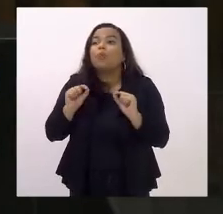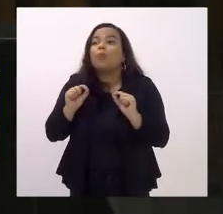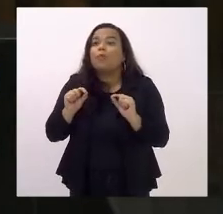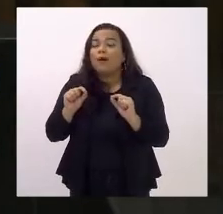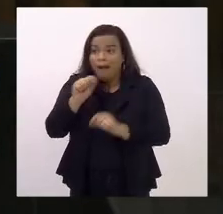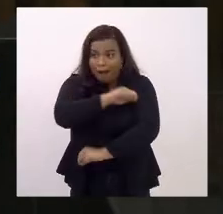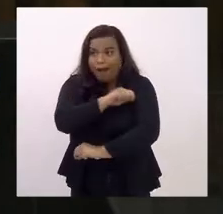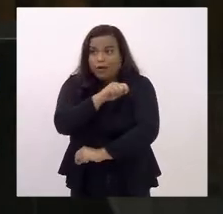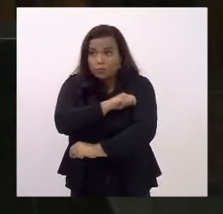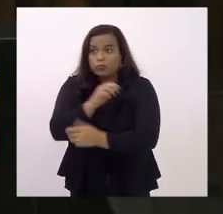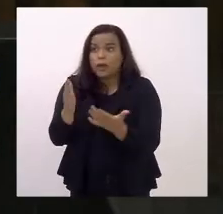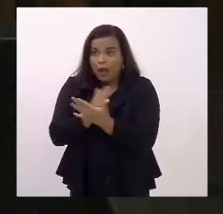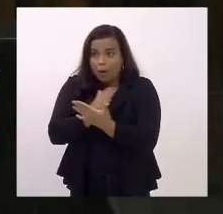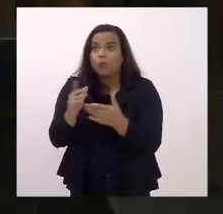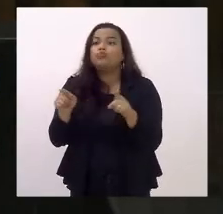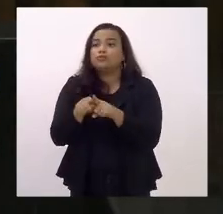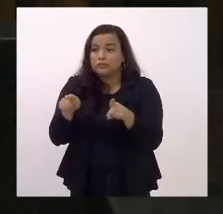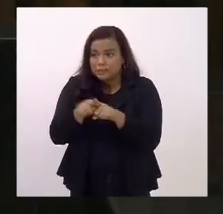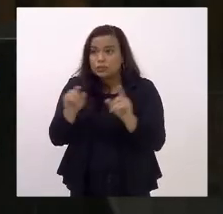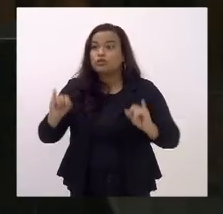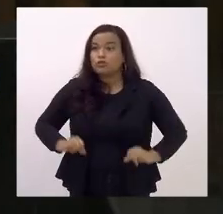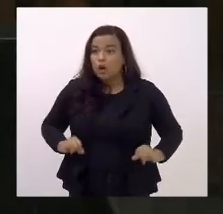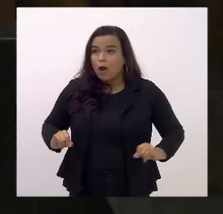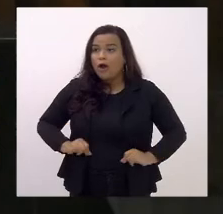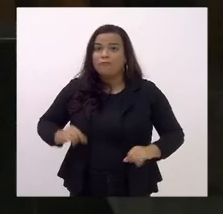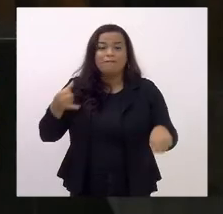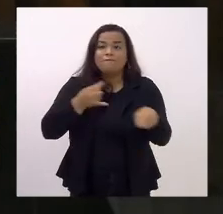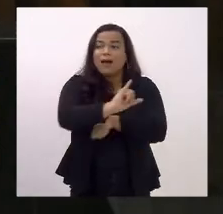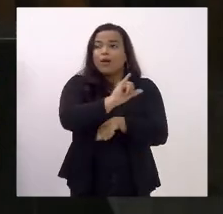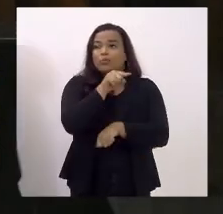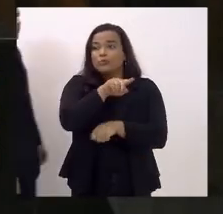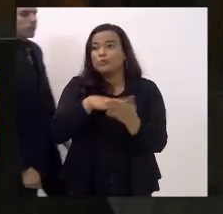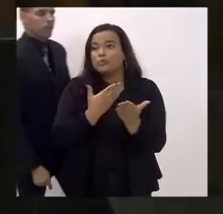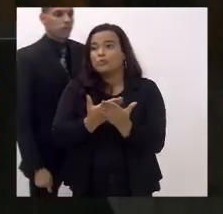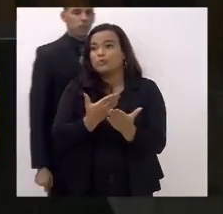justamente porque alunos que também foram atingidos faltaram às suas aulas.